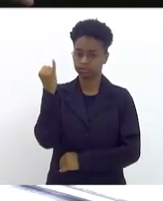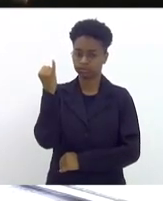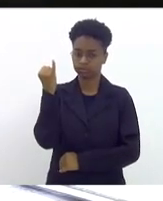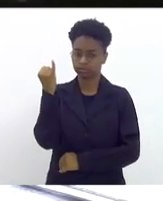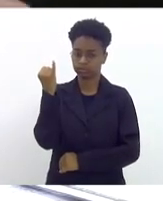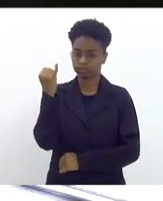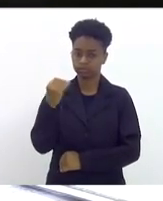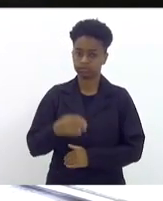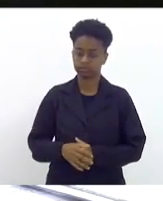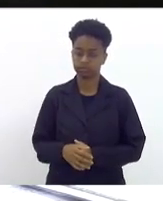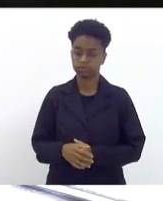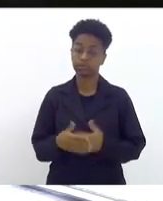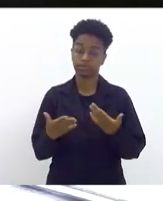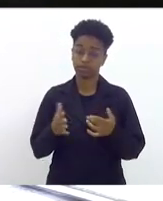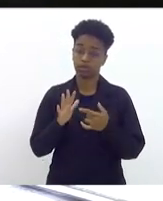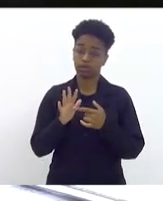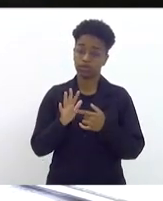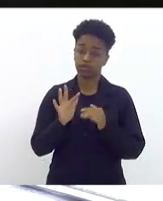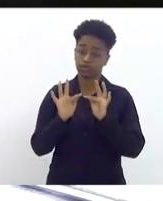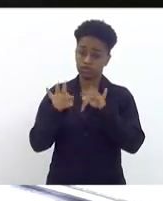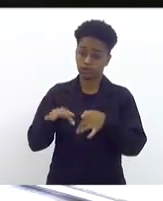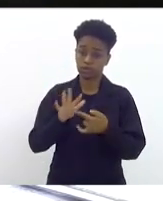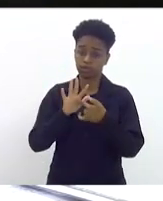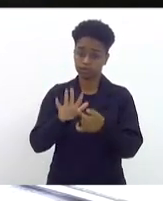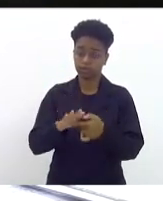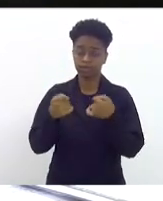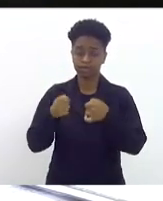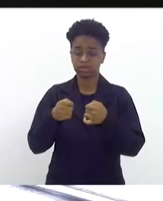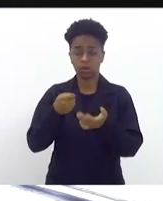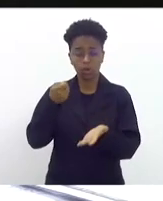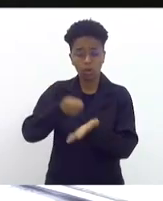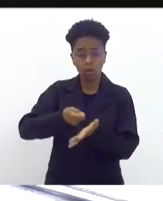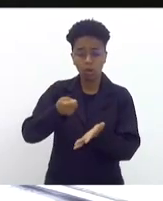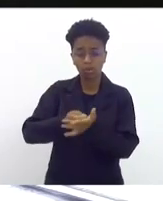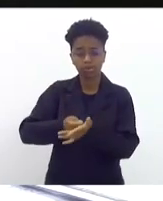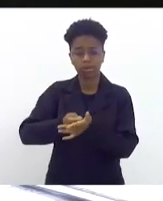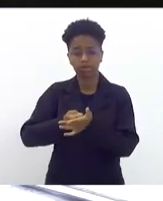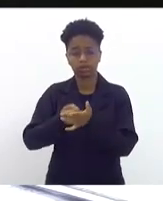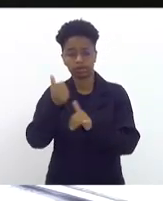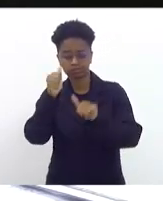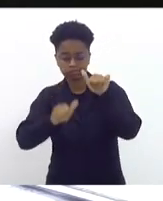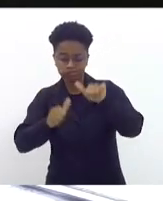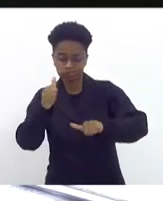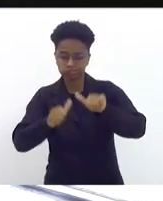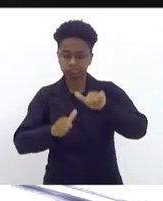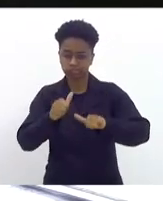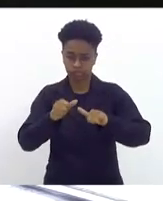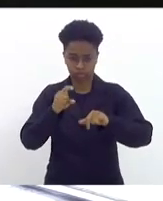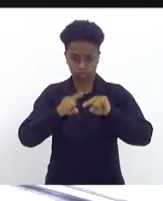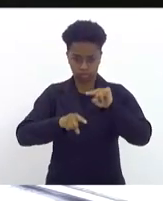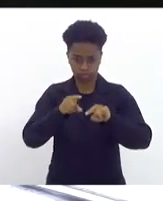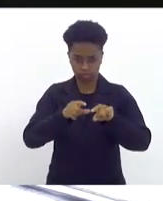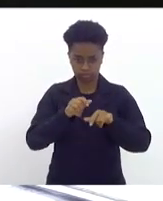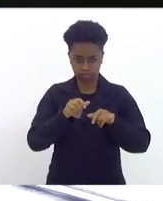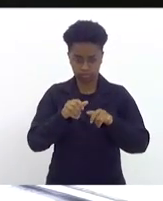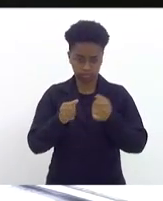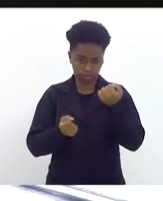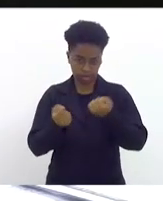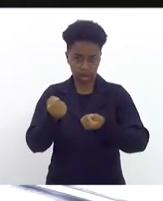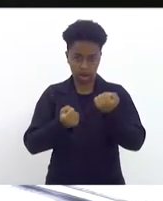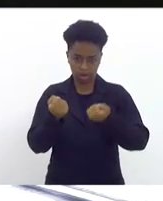terminava com a vistoria obrigatória e a outra é que não permitia as blitz